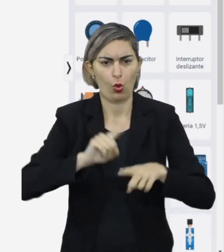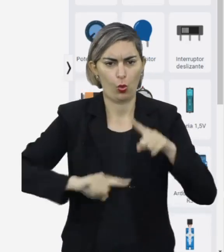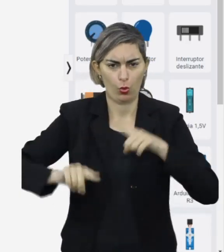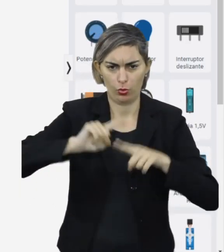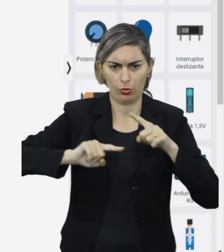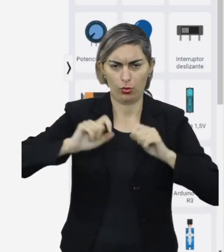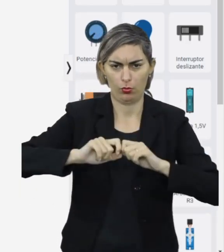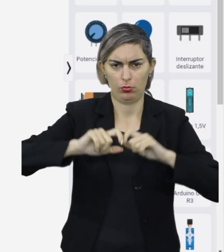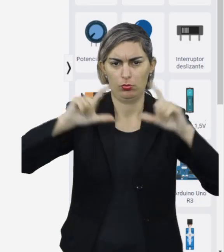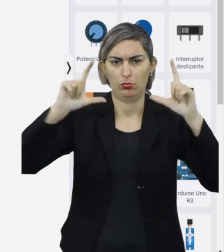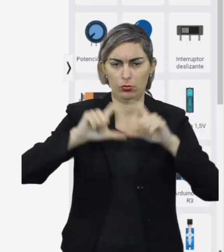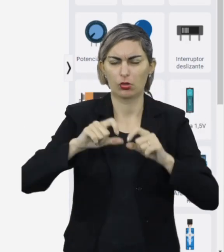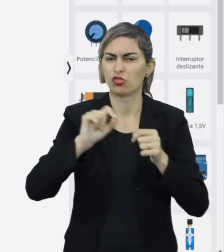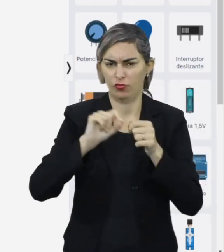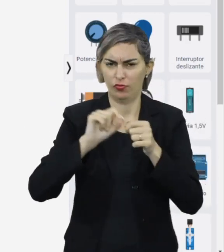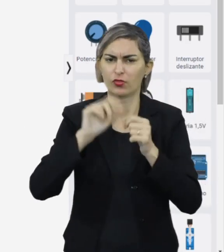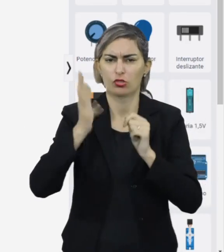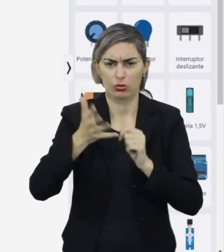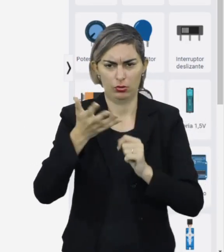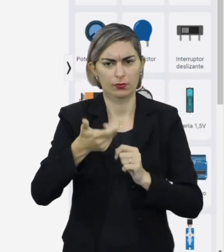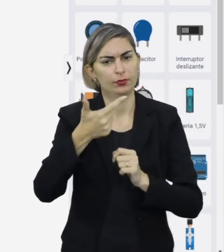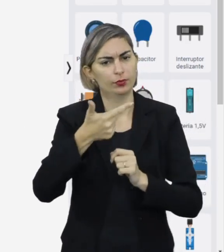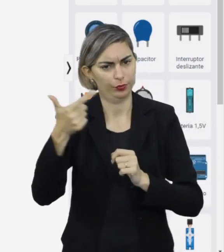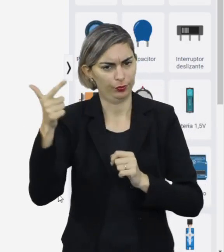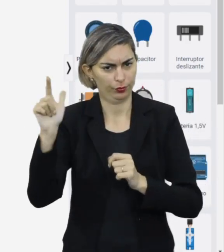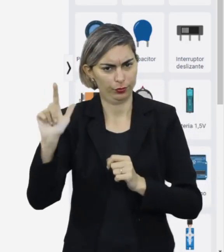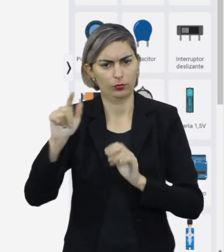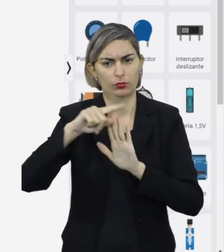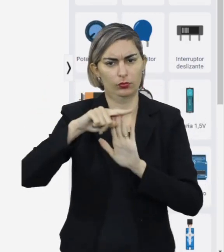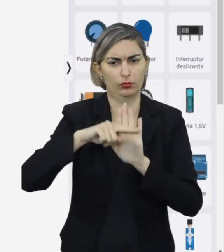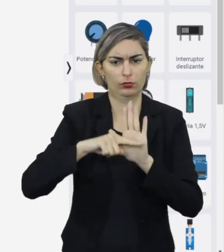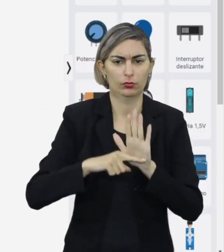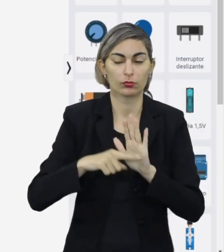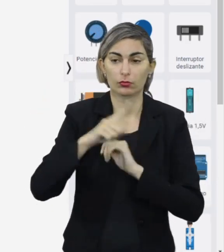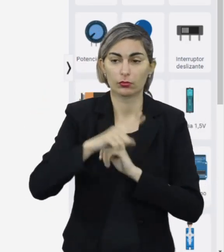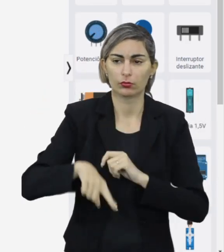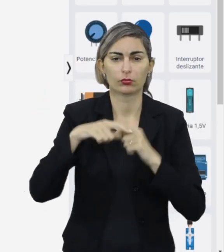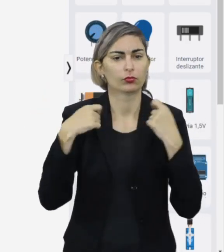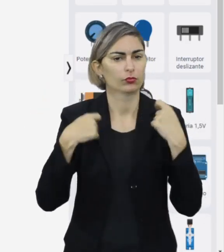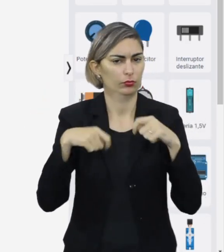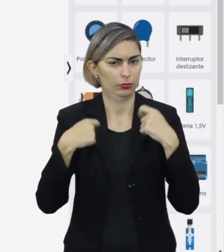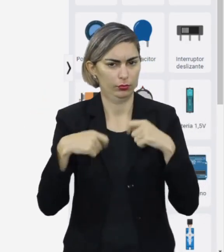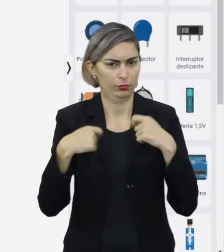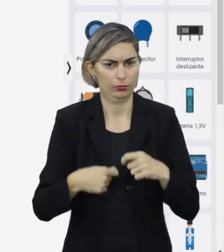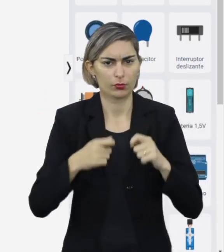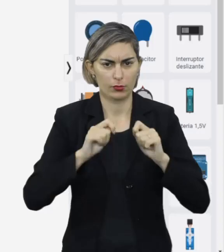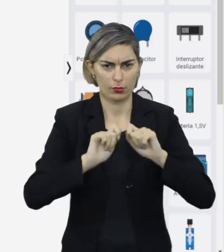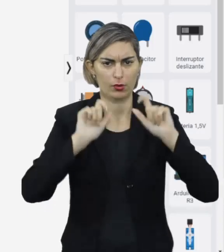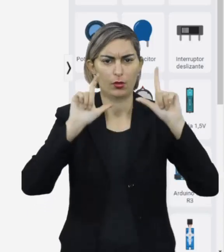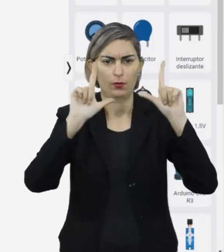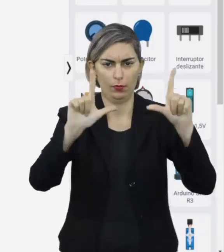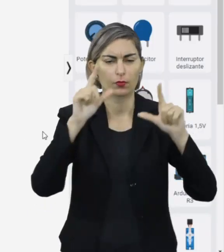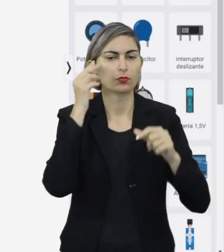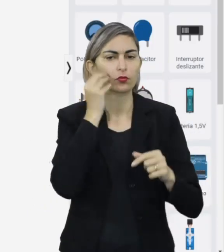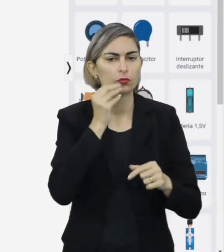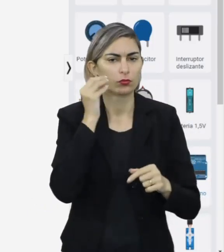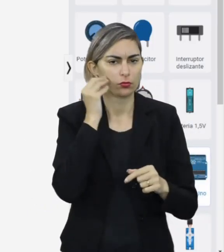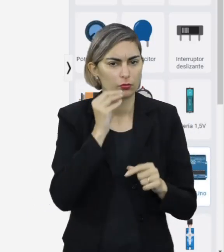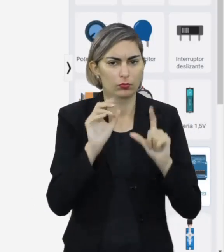LED. A gente já fez isso em outros projetos. Nós vamos precisar de uma placa de